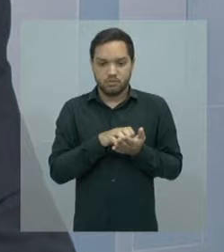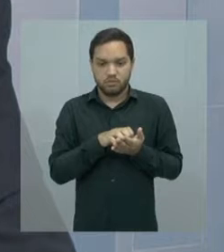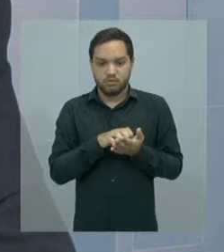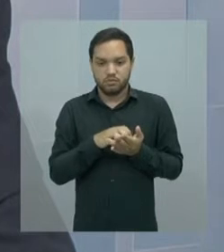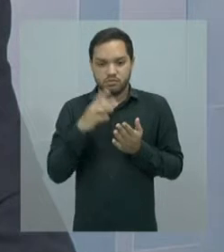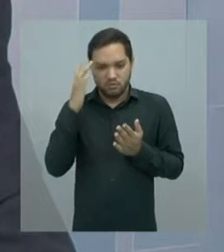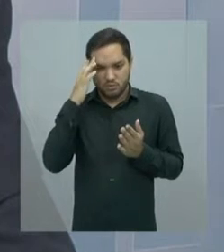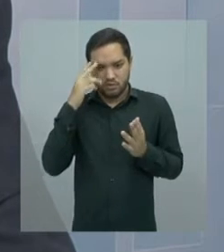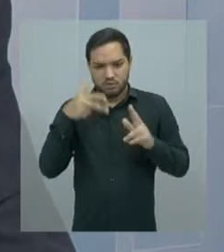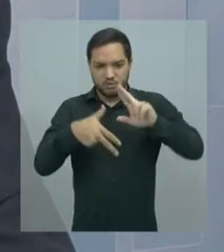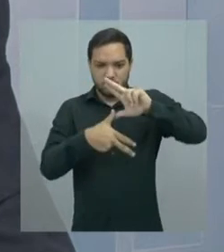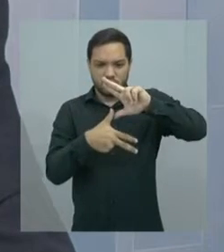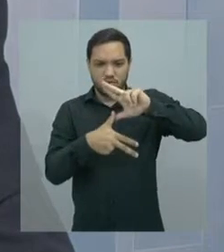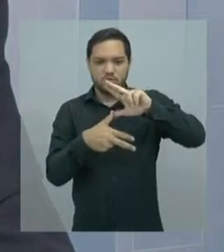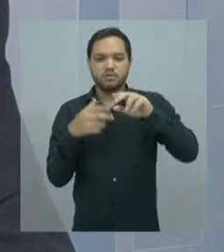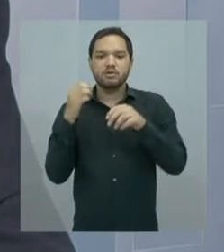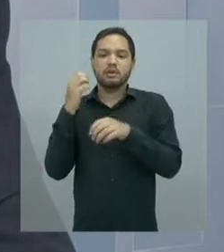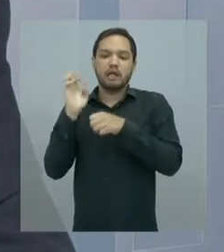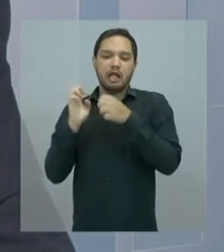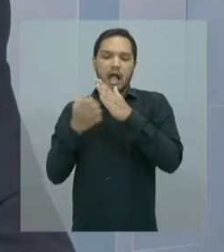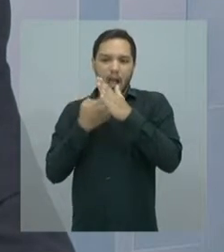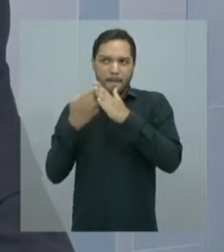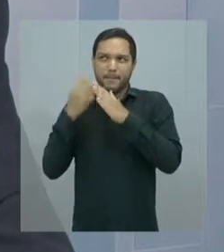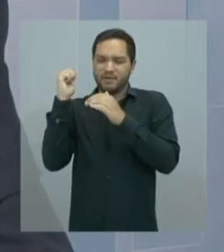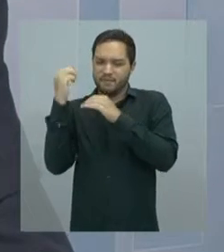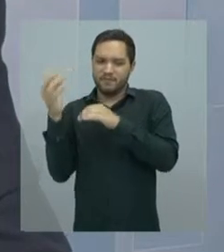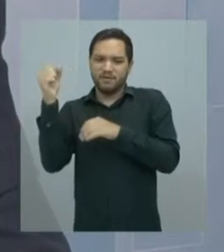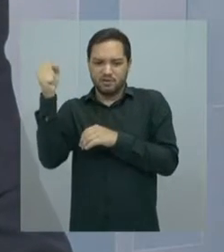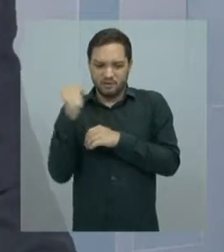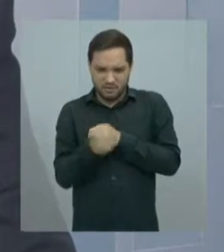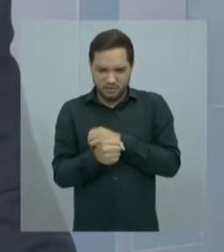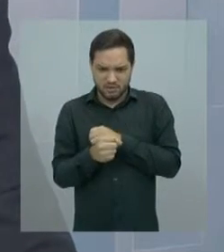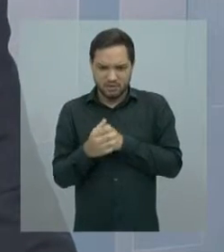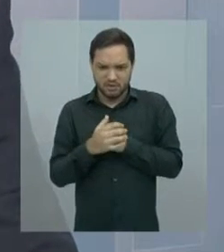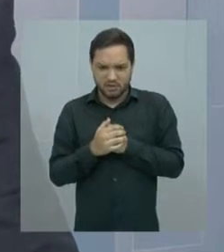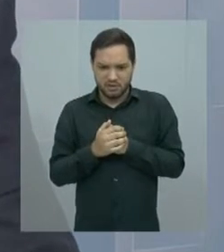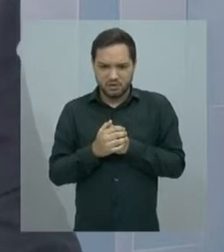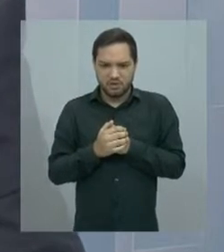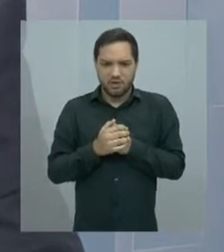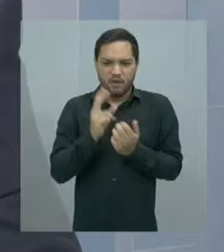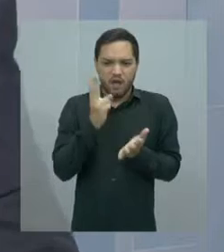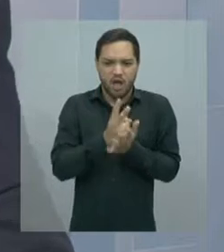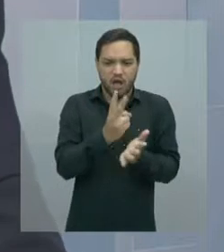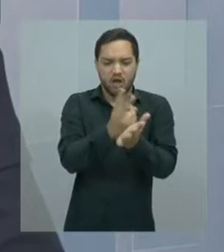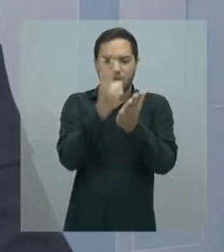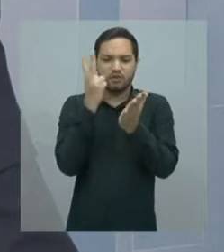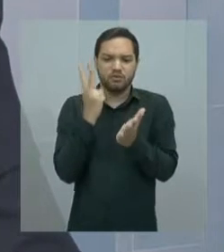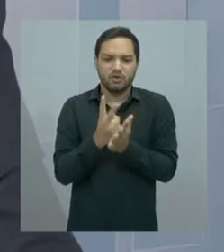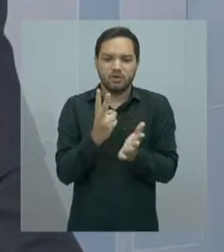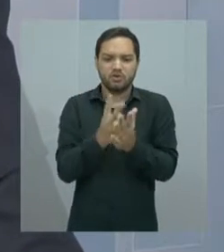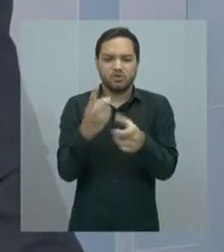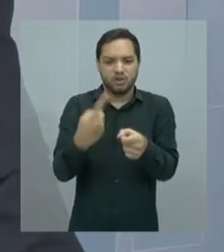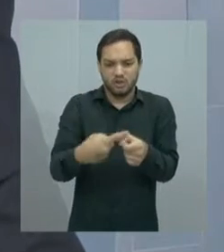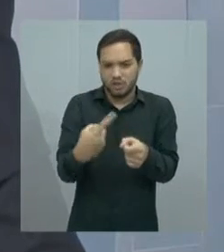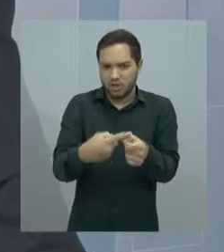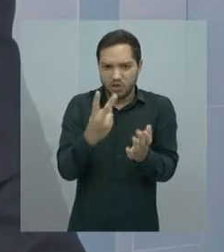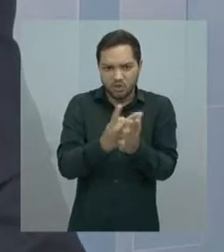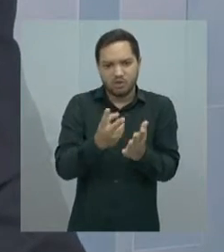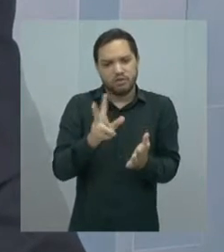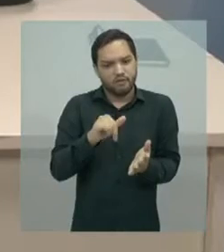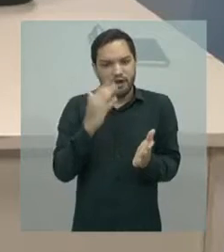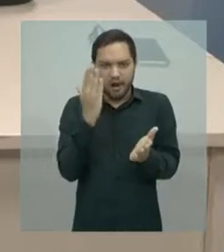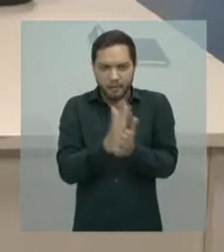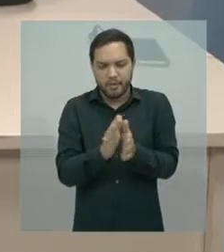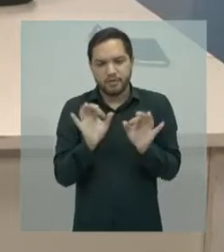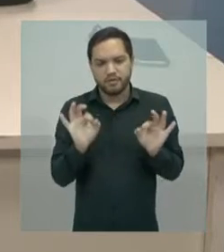empresa privada, quando chegar no Brasil, ela vai manter aquele postozinho do correio lá no interior, no distrito? Esse é o grande problema. Vai piorar a qualidade das